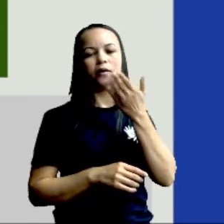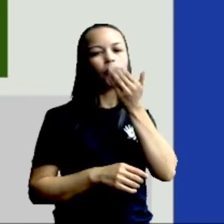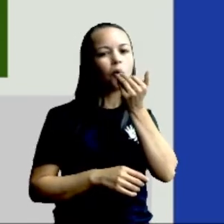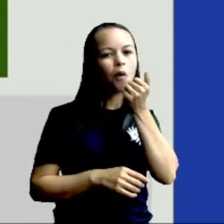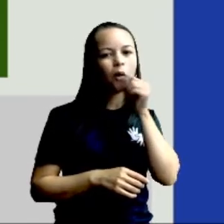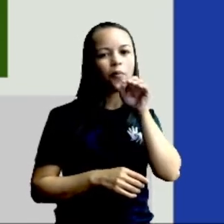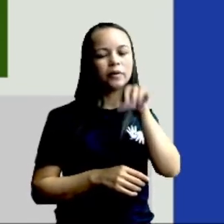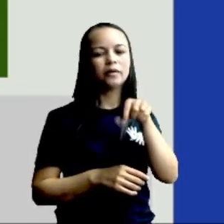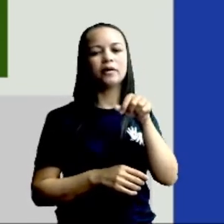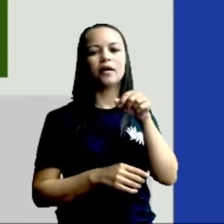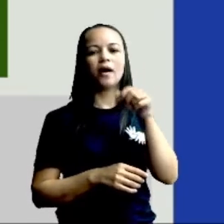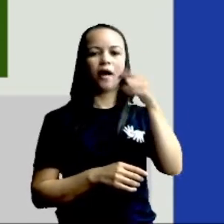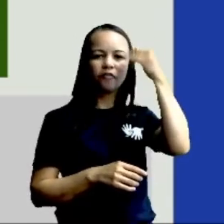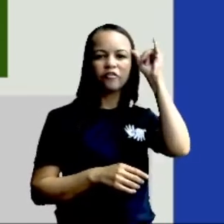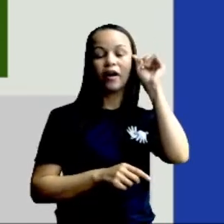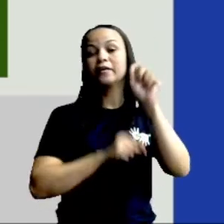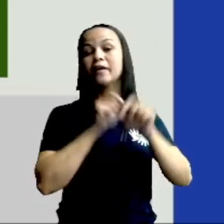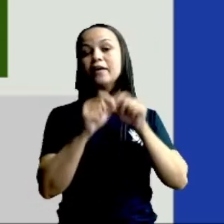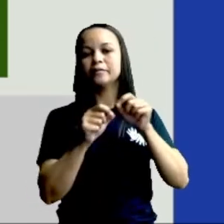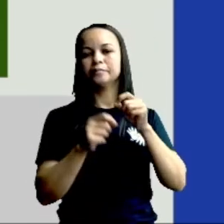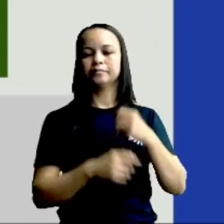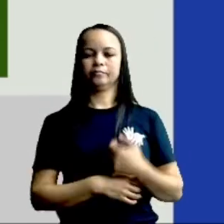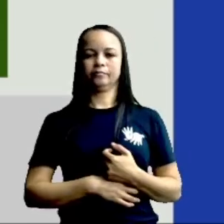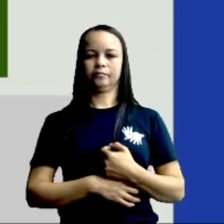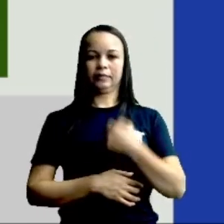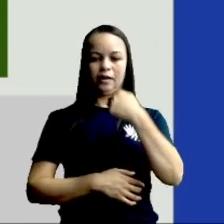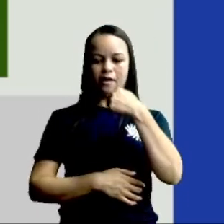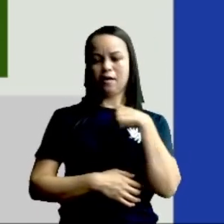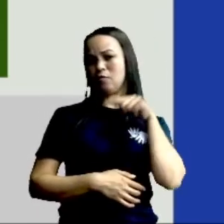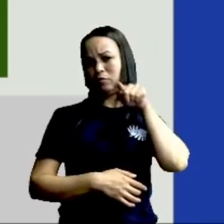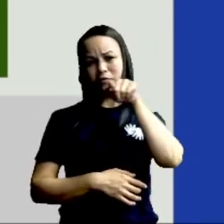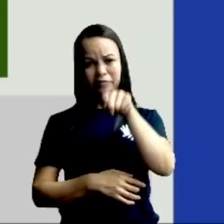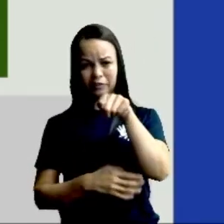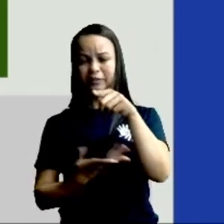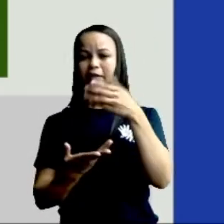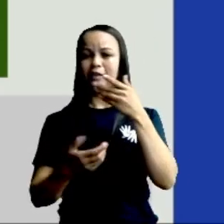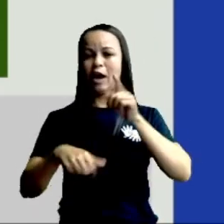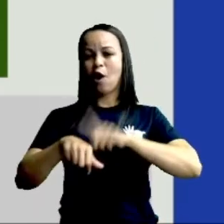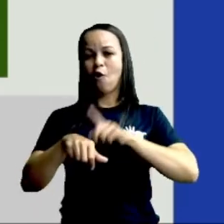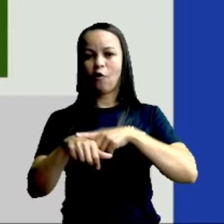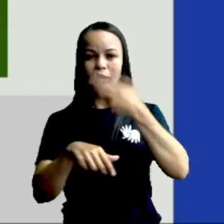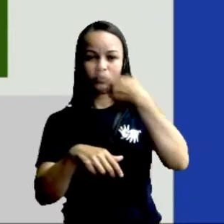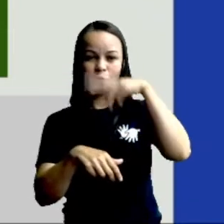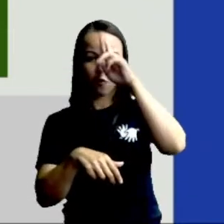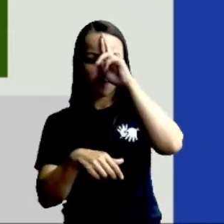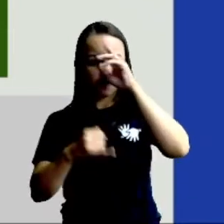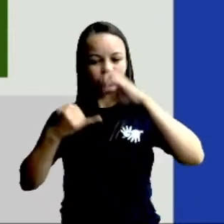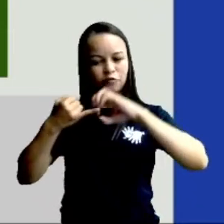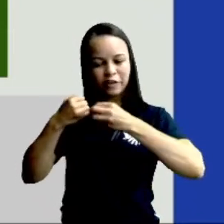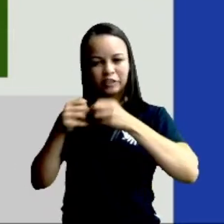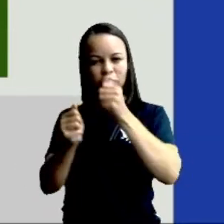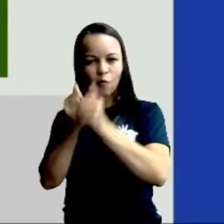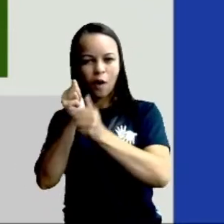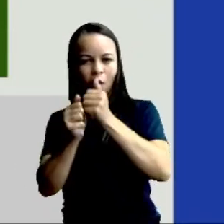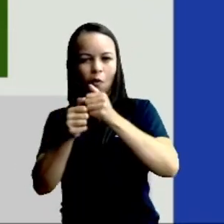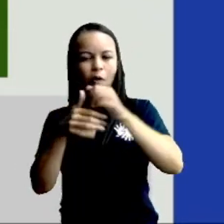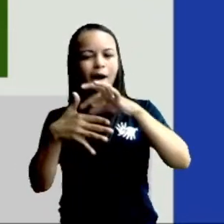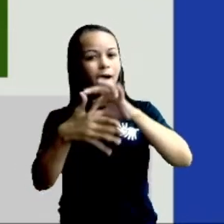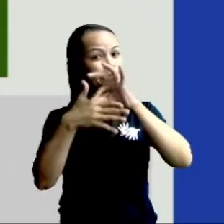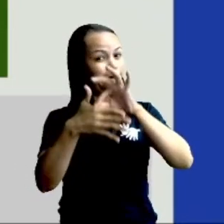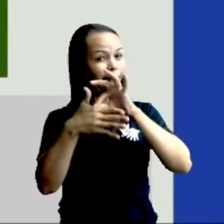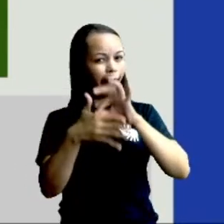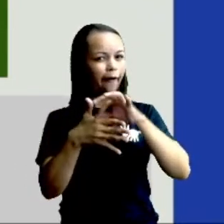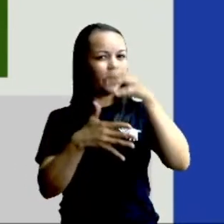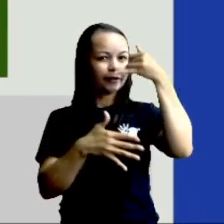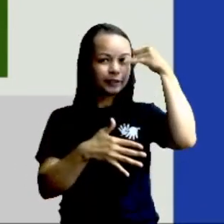Você sabe quem é que come a vaquinha? Eu e você, ali no almoço, né? Feijãozinho com arroz e uma carne